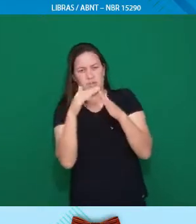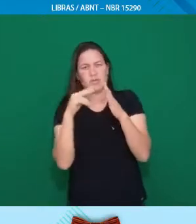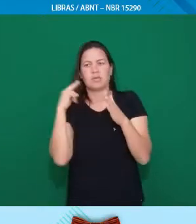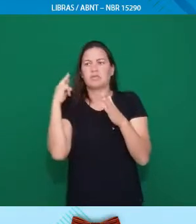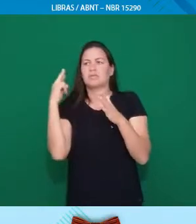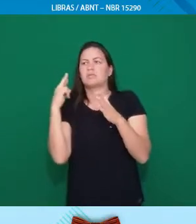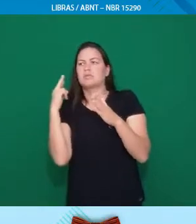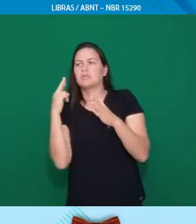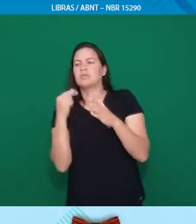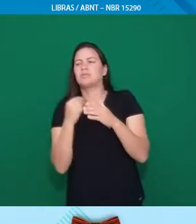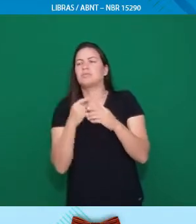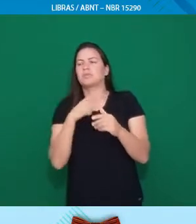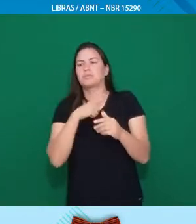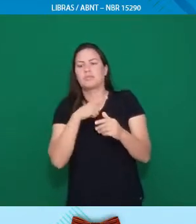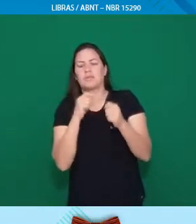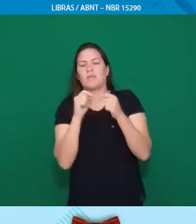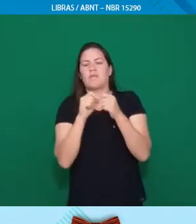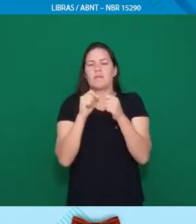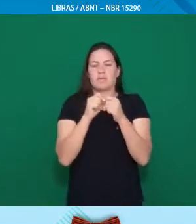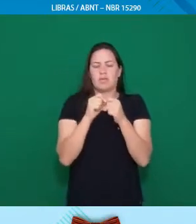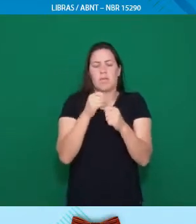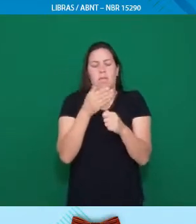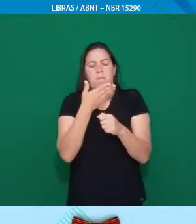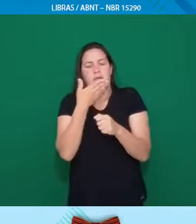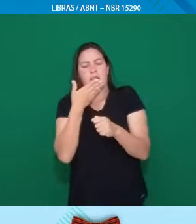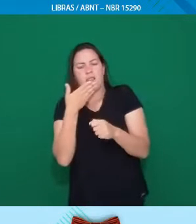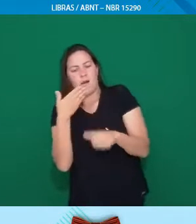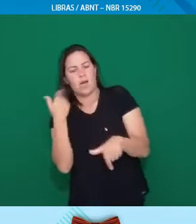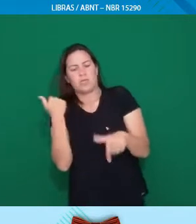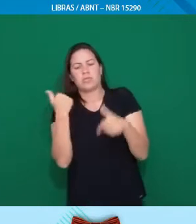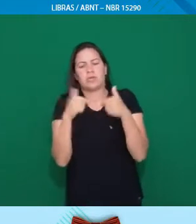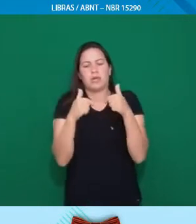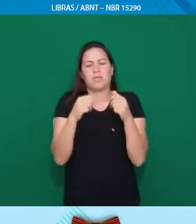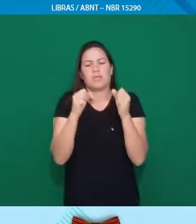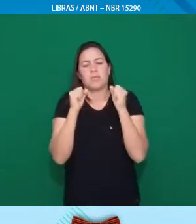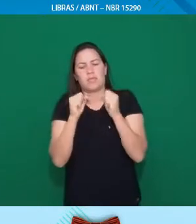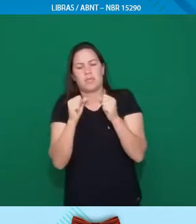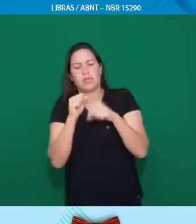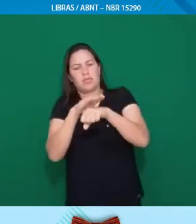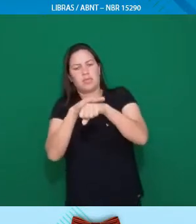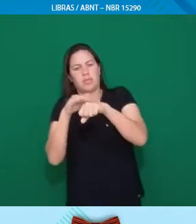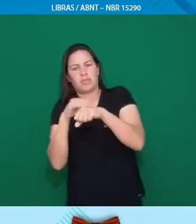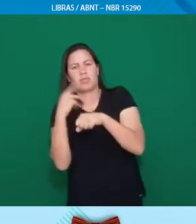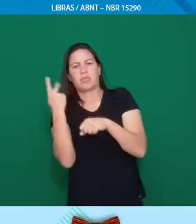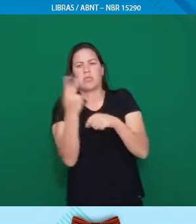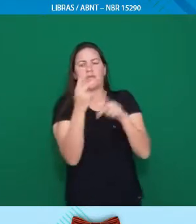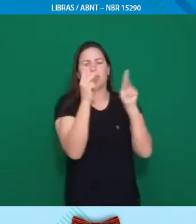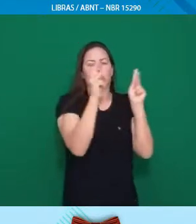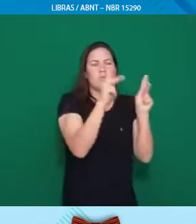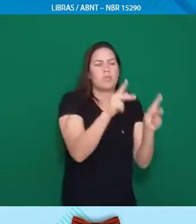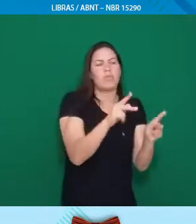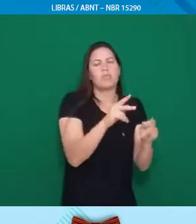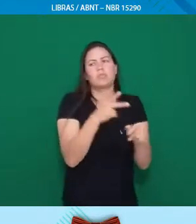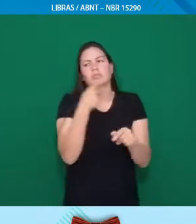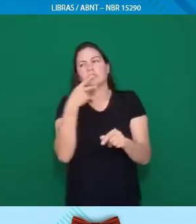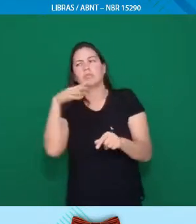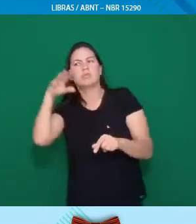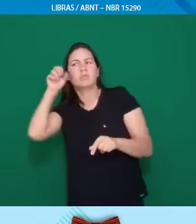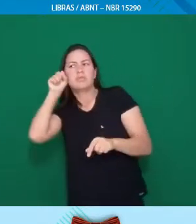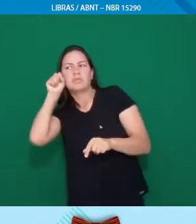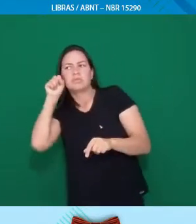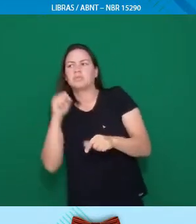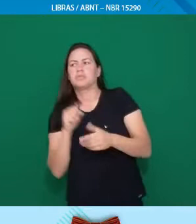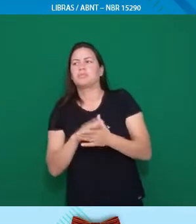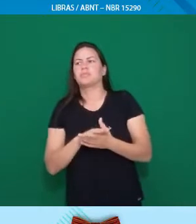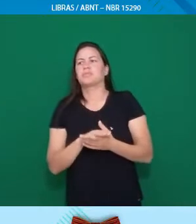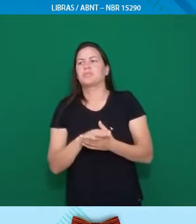os elogios a todos os vereadores e tão fazer o máximo possível para agradar o nosso povo e falando aquilo que o povo